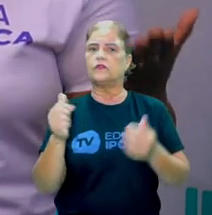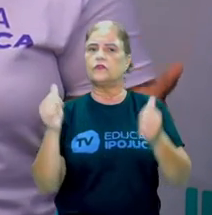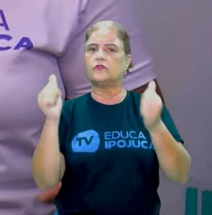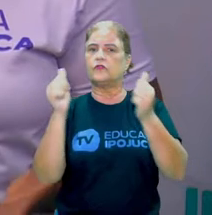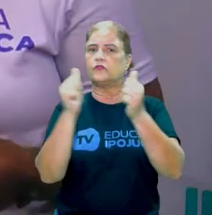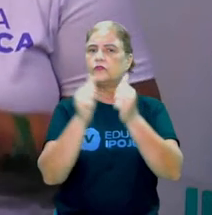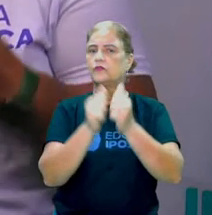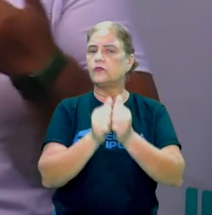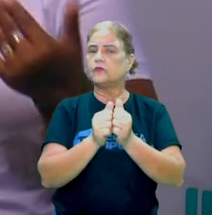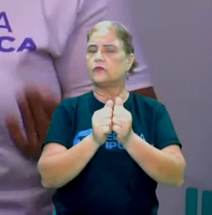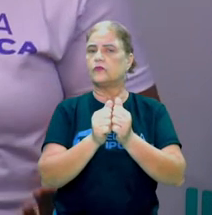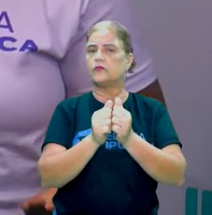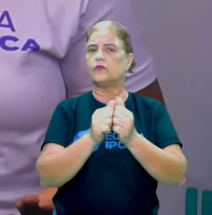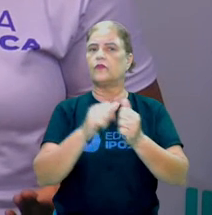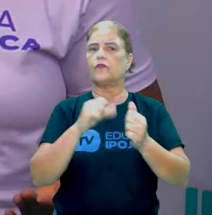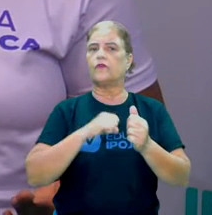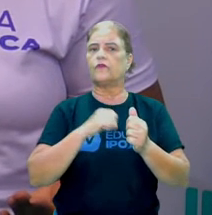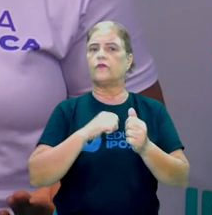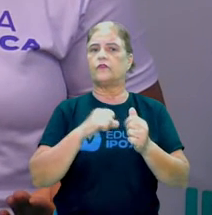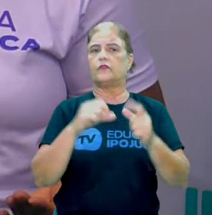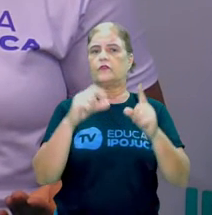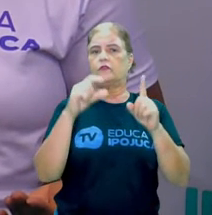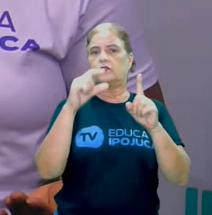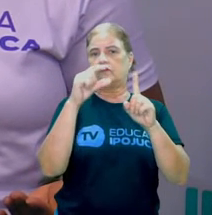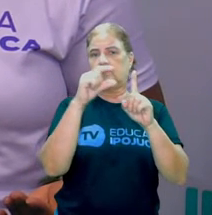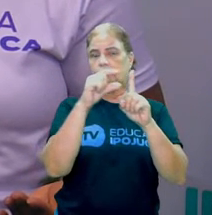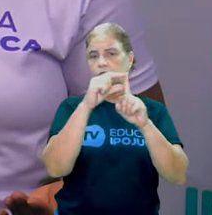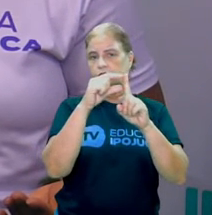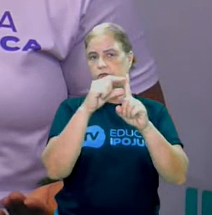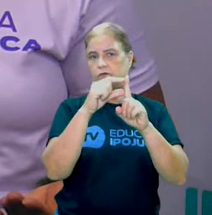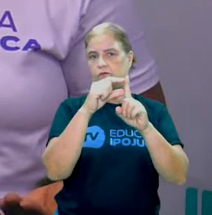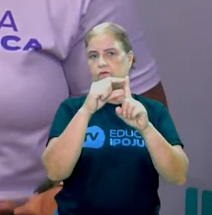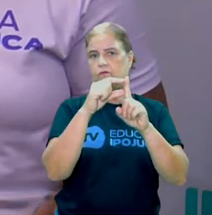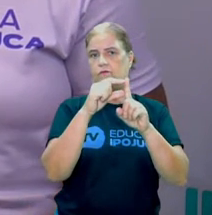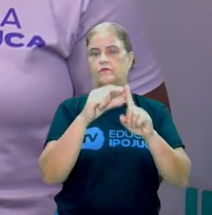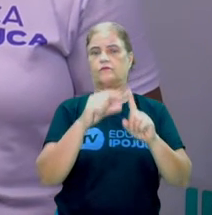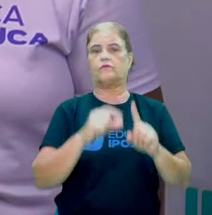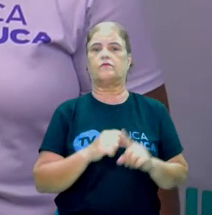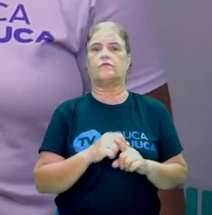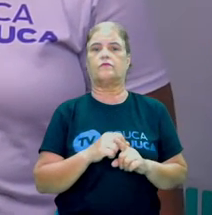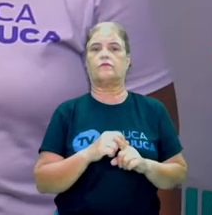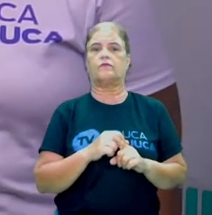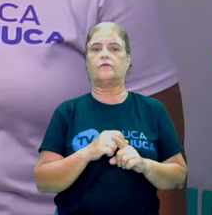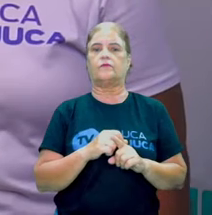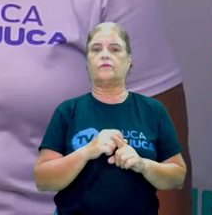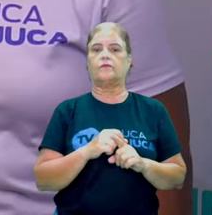o sistema decimal.